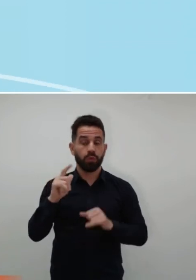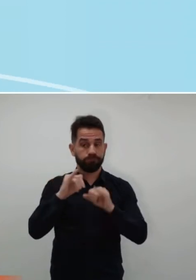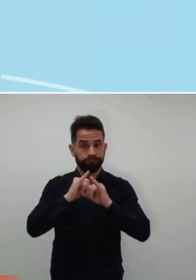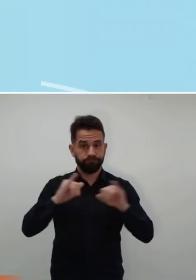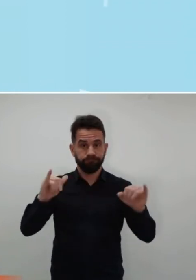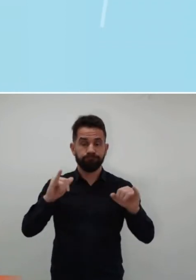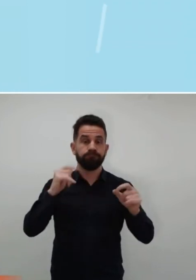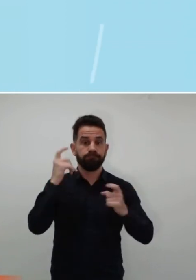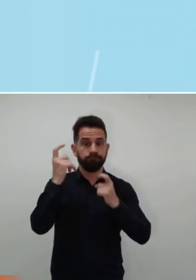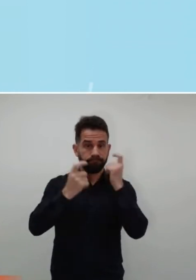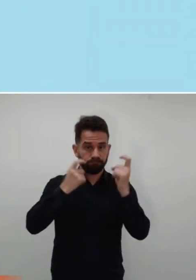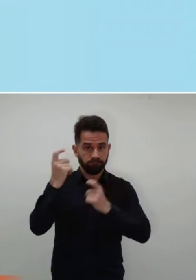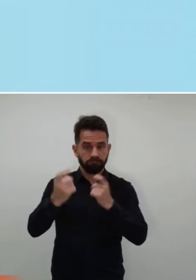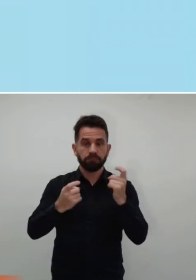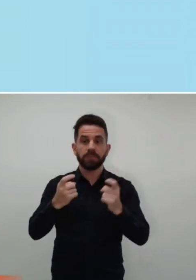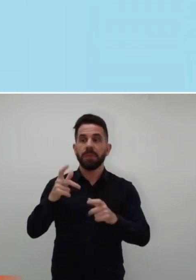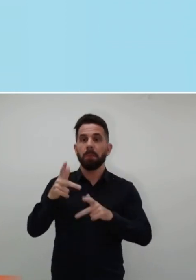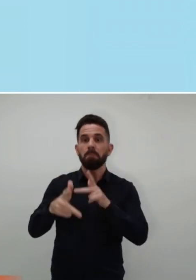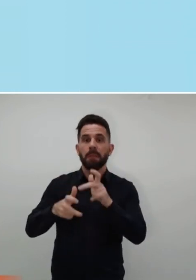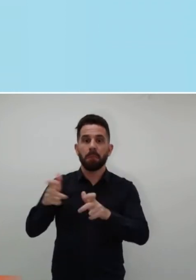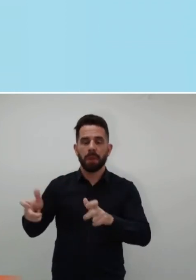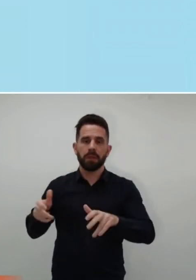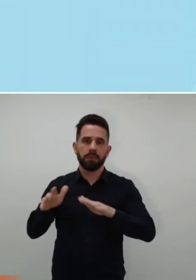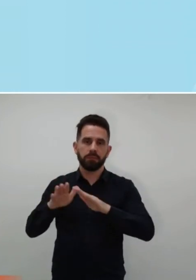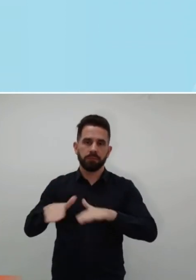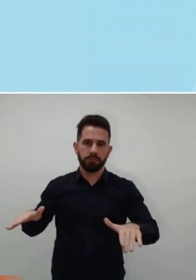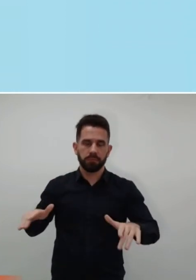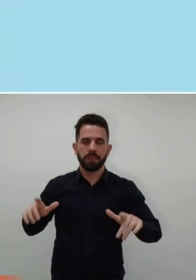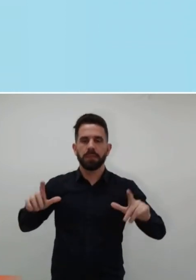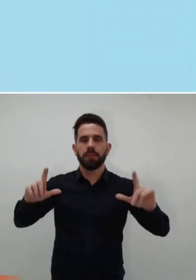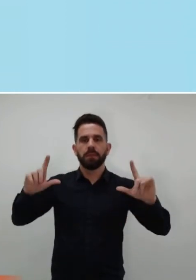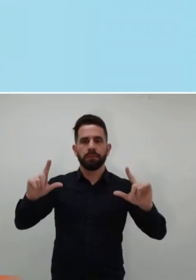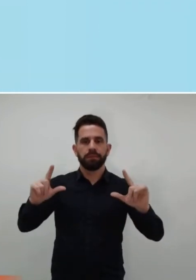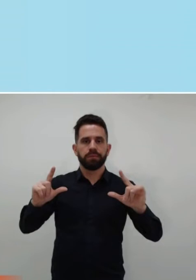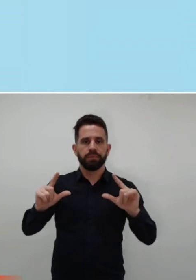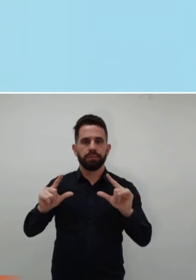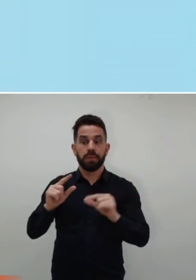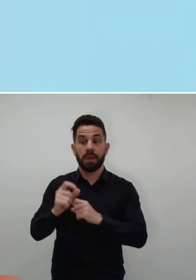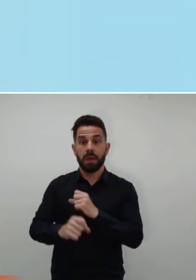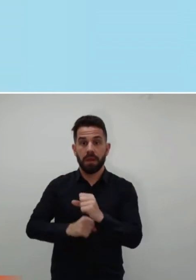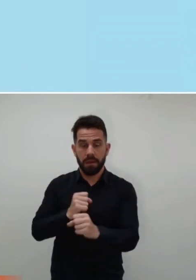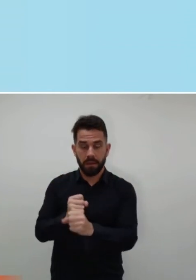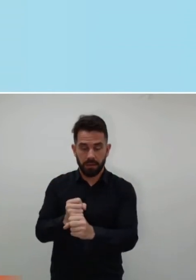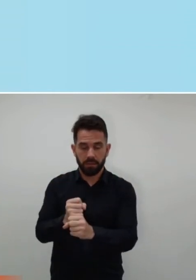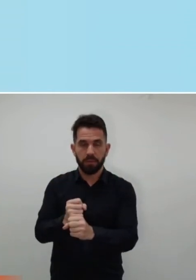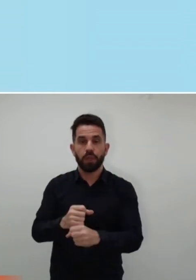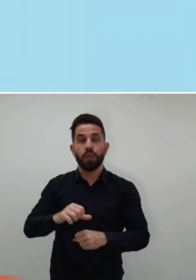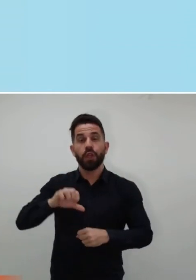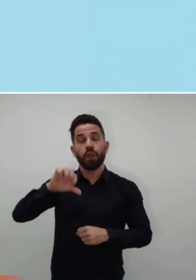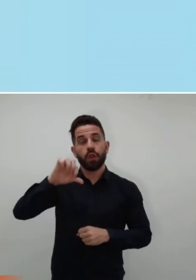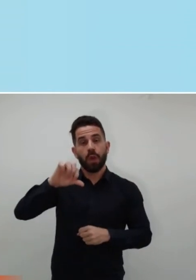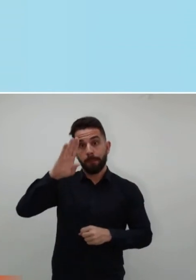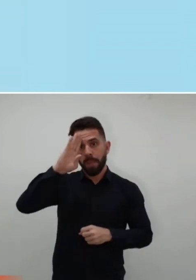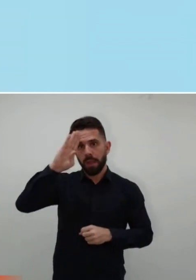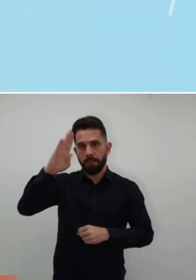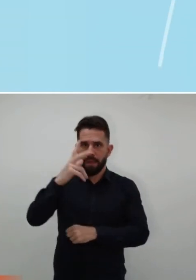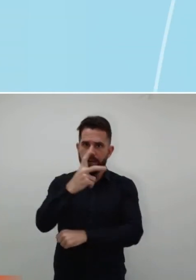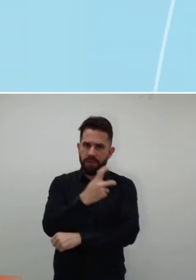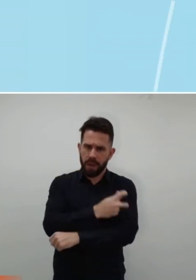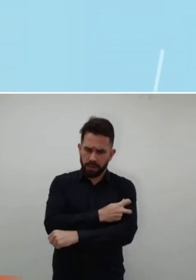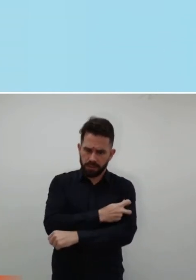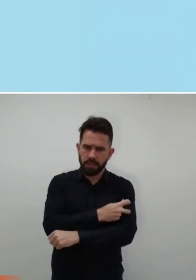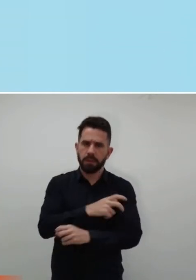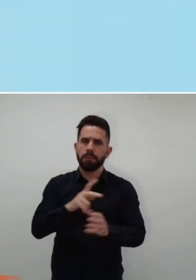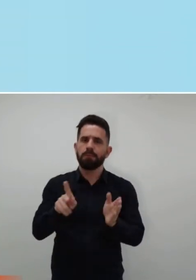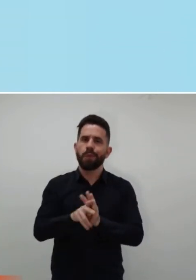A cobertura da vacinação infantil no Brasil está caindo a cada ano. Das 9 principais vacinas indicadas para